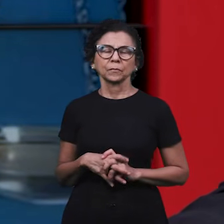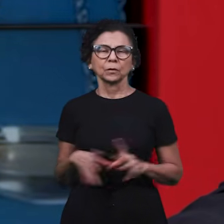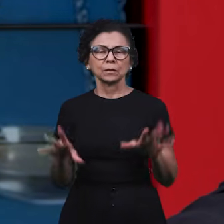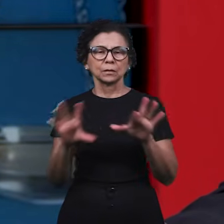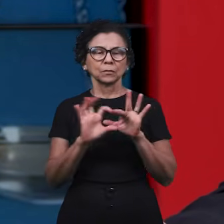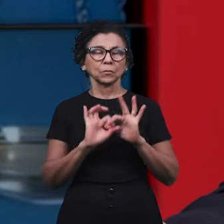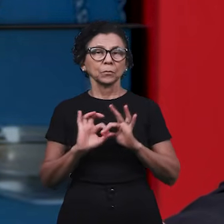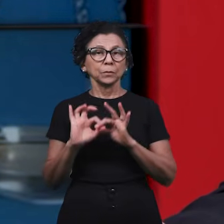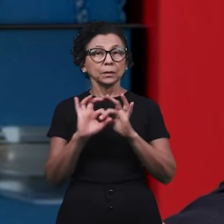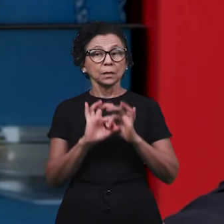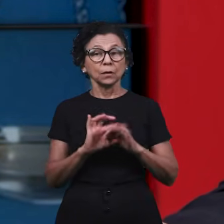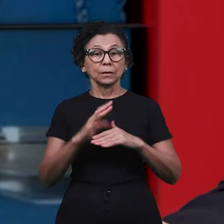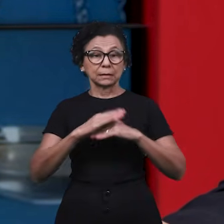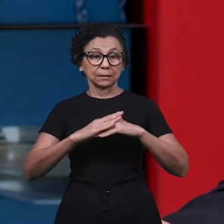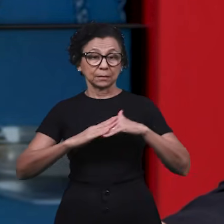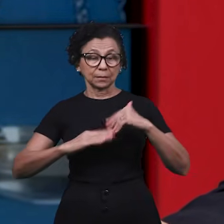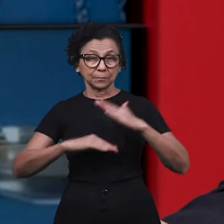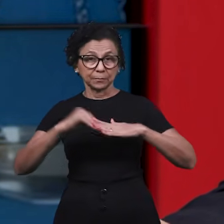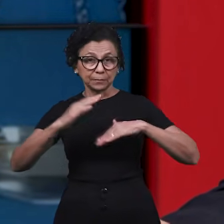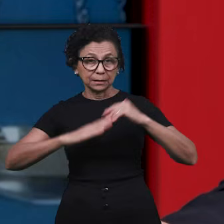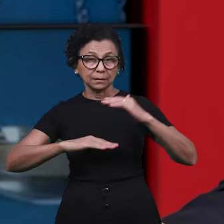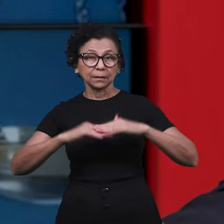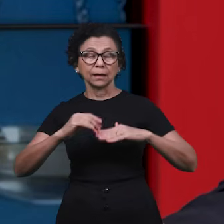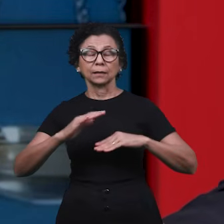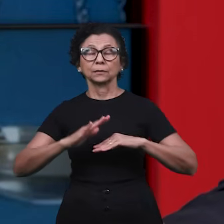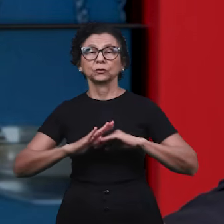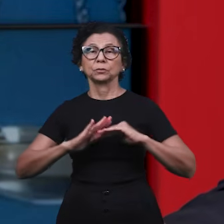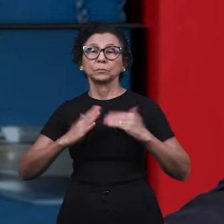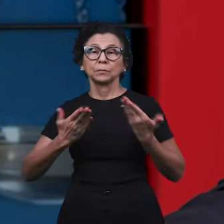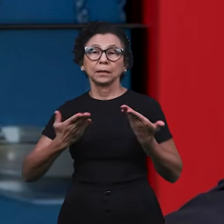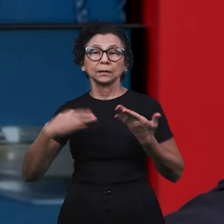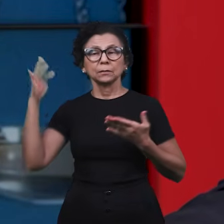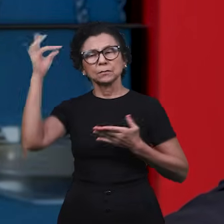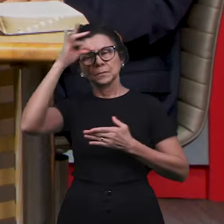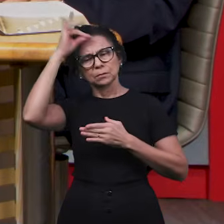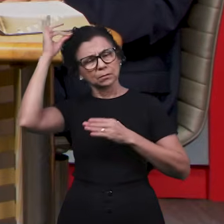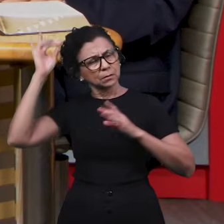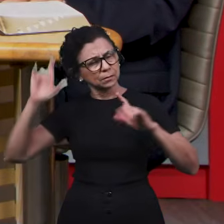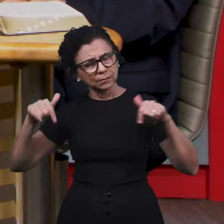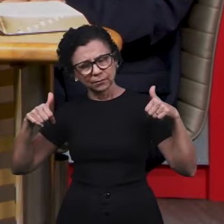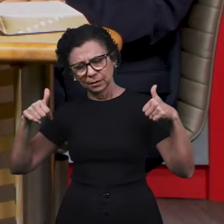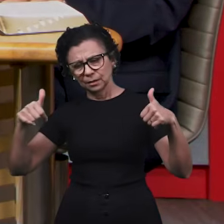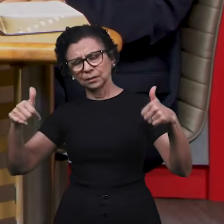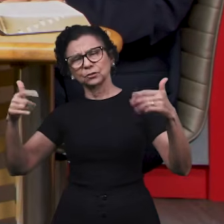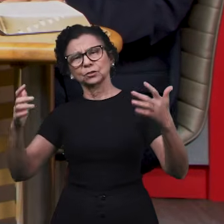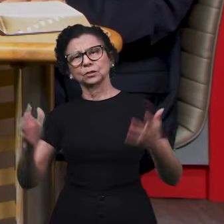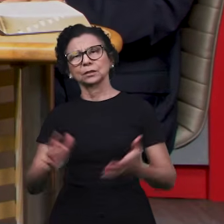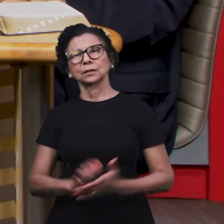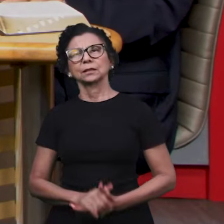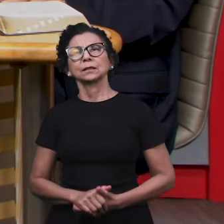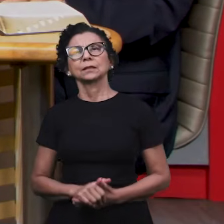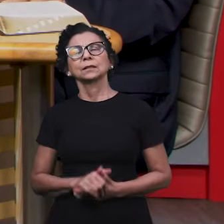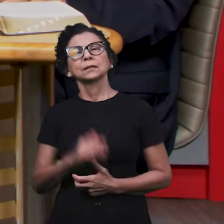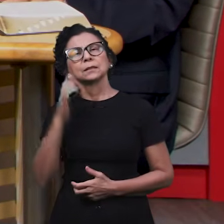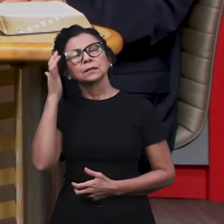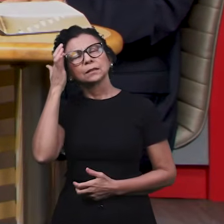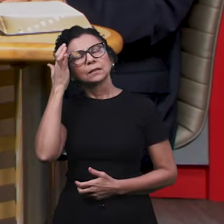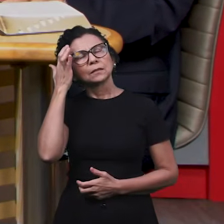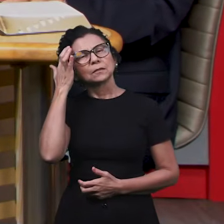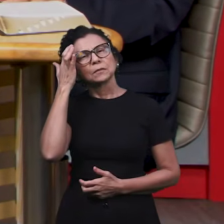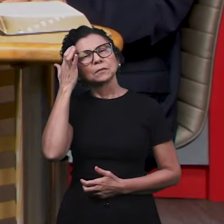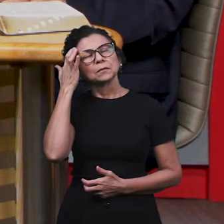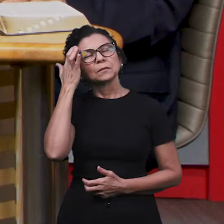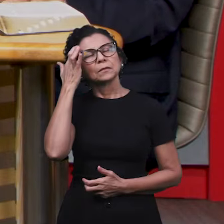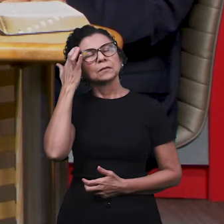sentido, proporcionando para que o Espírito Santo opere. Isso é maravilhoso. Glórias ao Senhor. Entendeu, Ana? Outro ponto